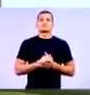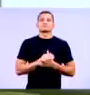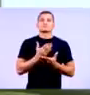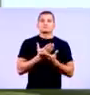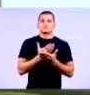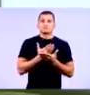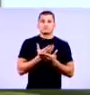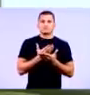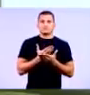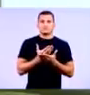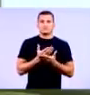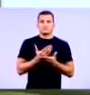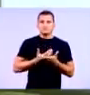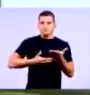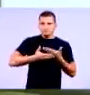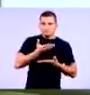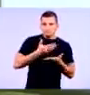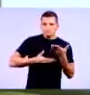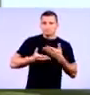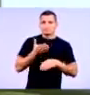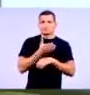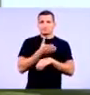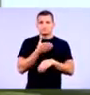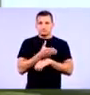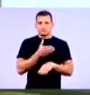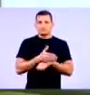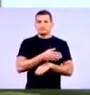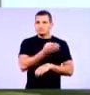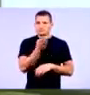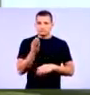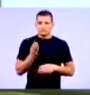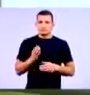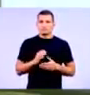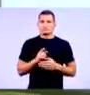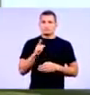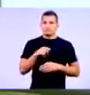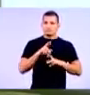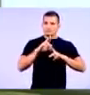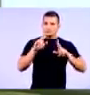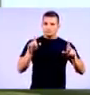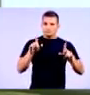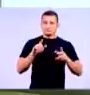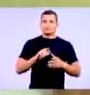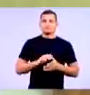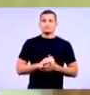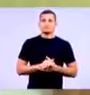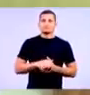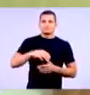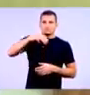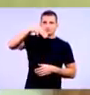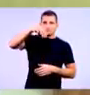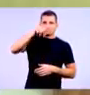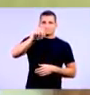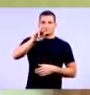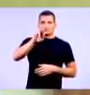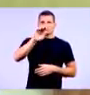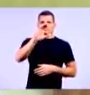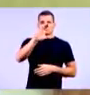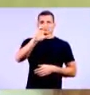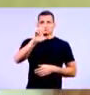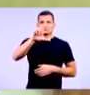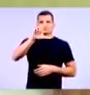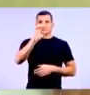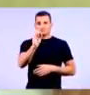aulas. Essa interação, essa participação com vocês é o nosso diferencial. O Marcelo também, e o grupo dele, aqui ele não